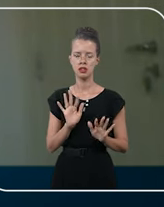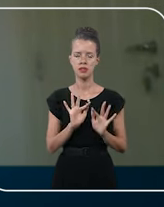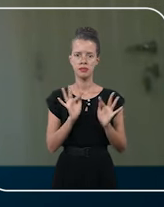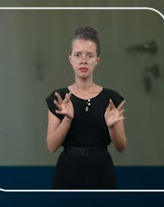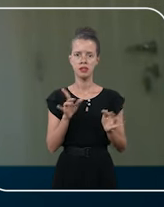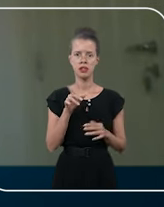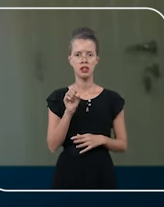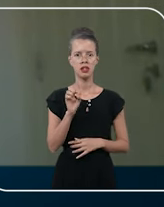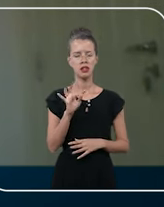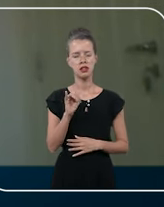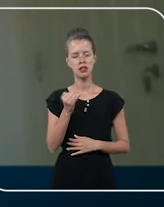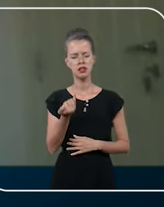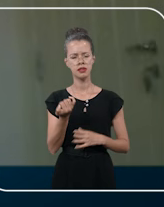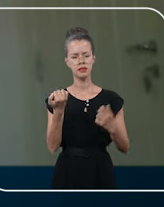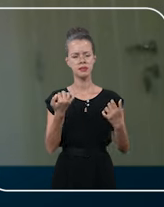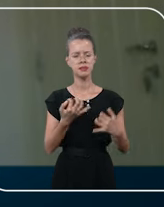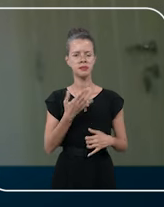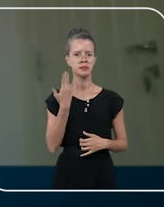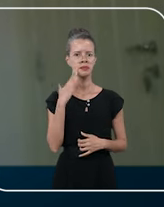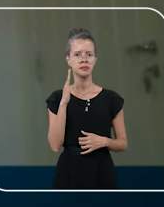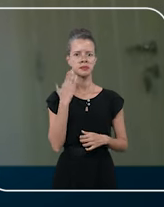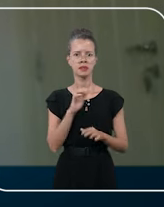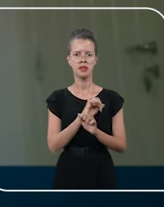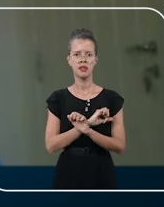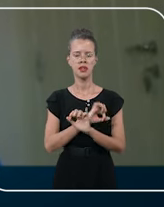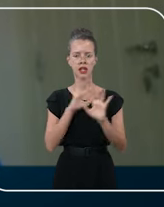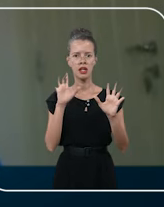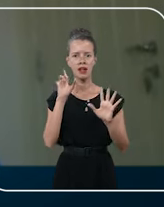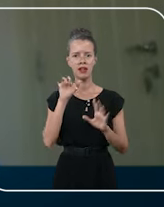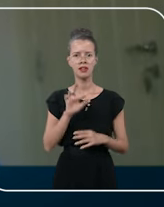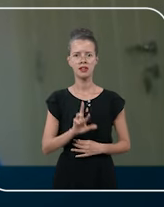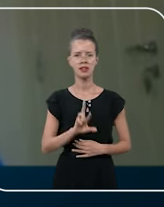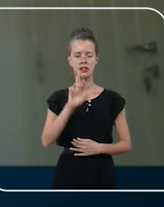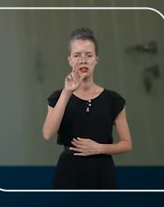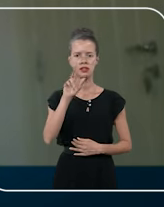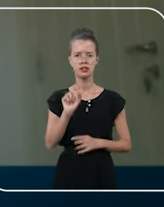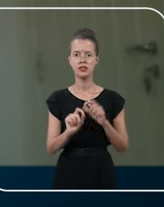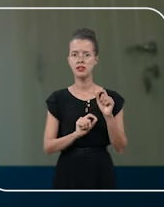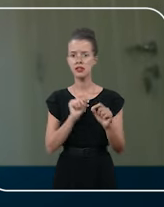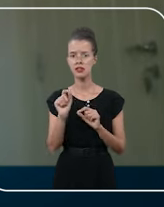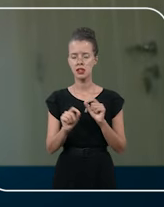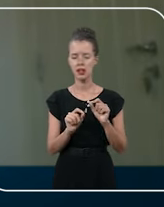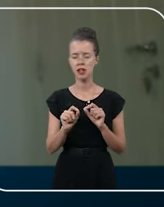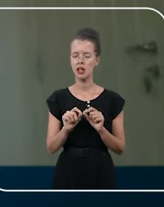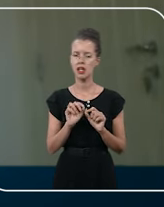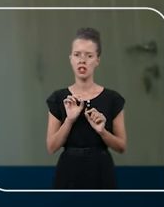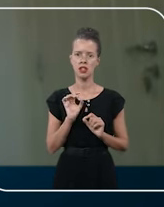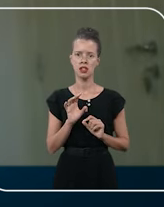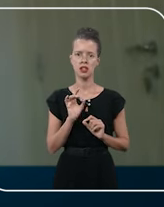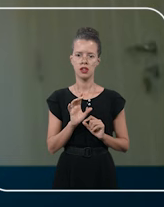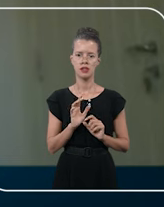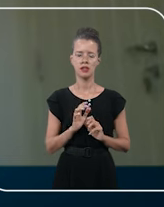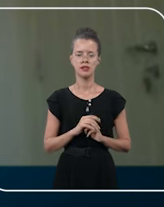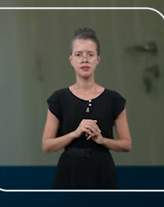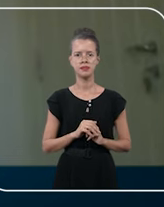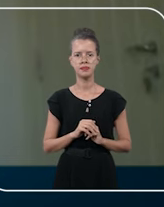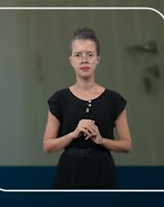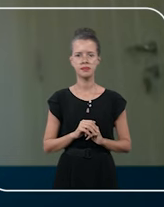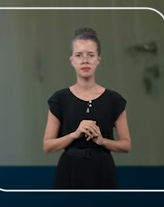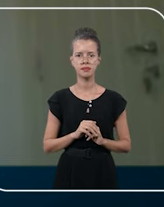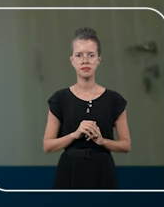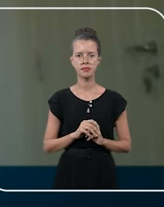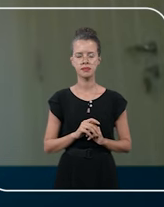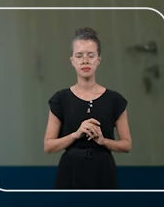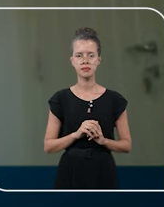entende que a responsabilidade ela é subjetiva, né? A responsabilidade é